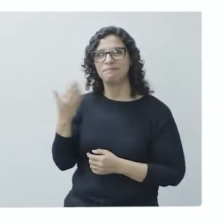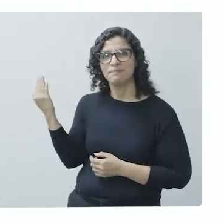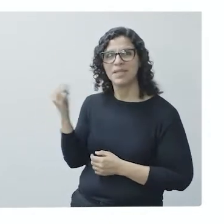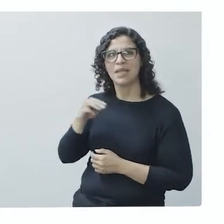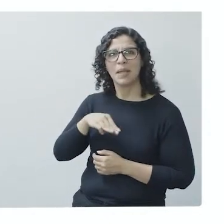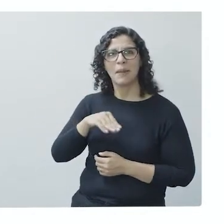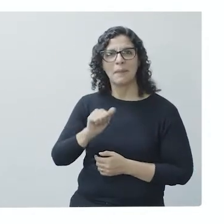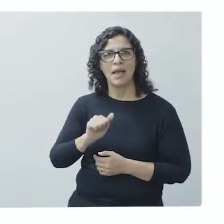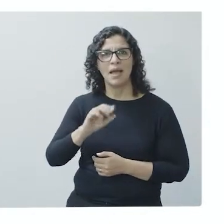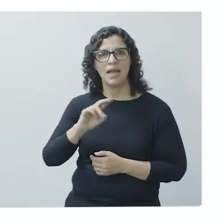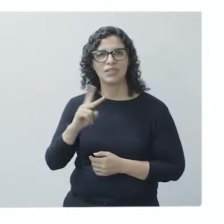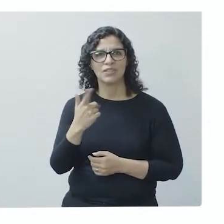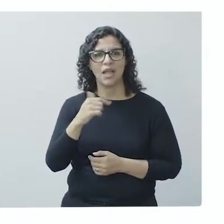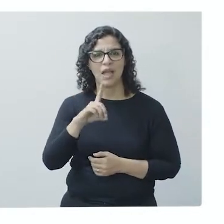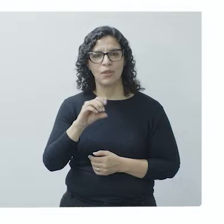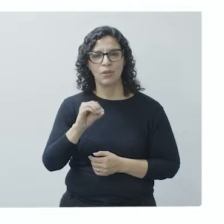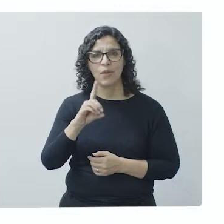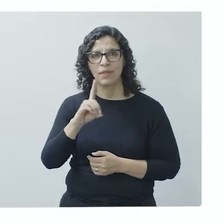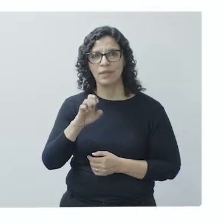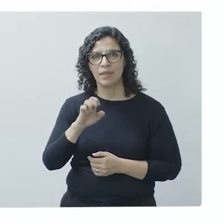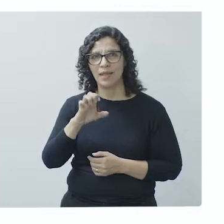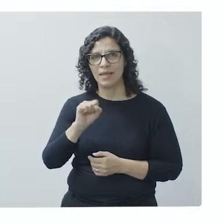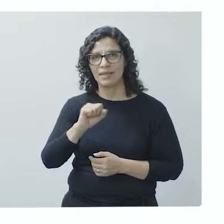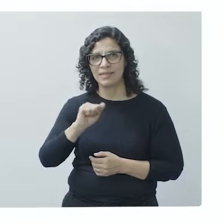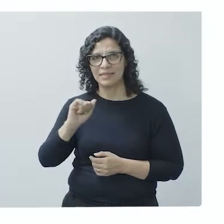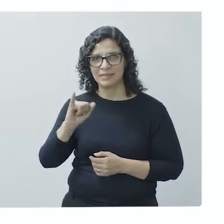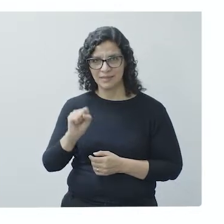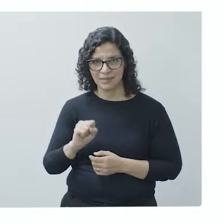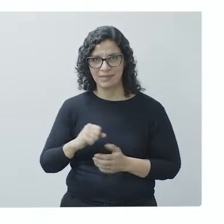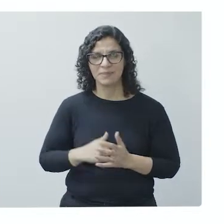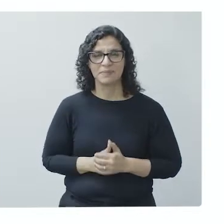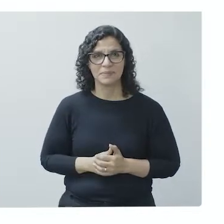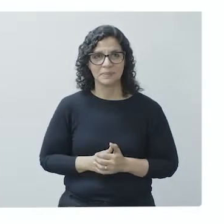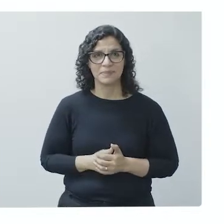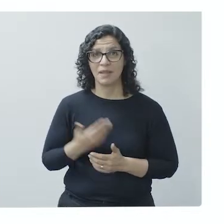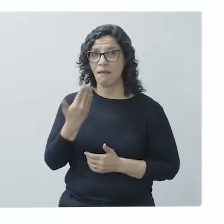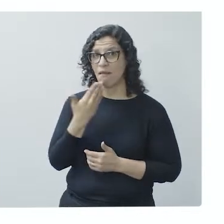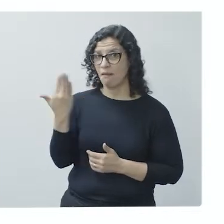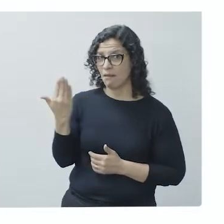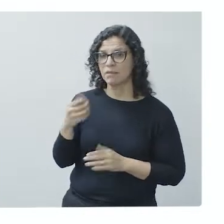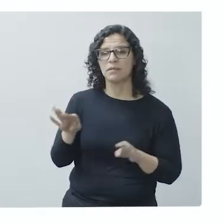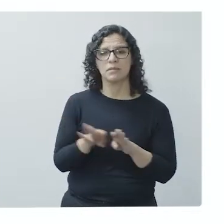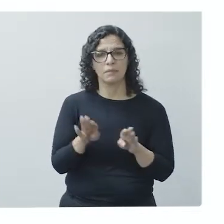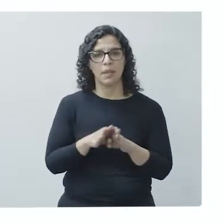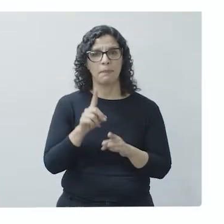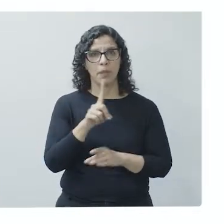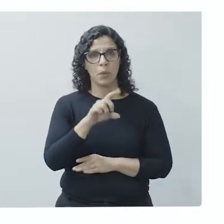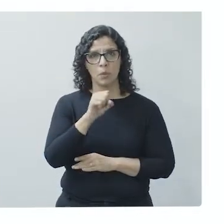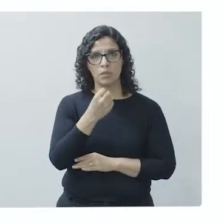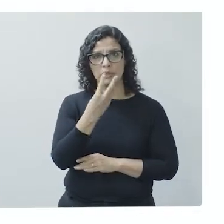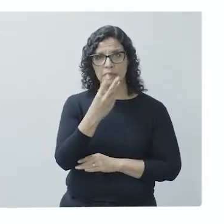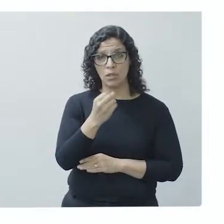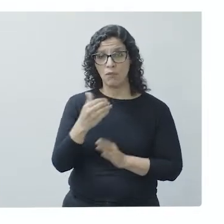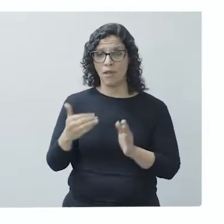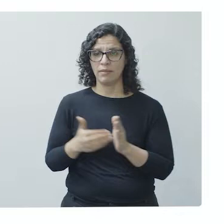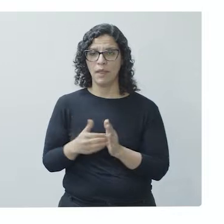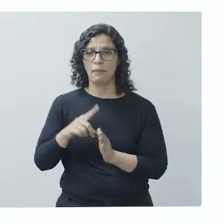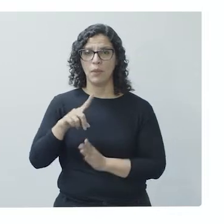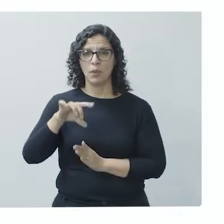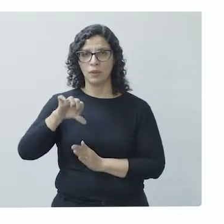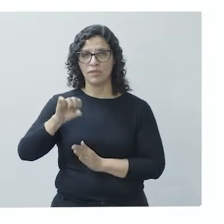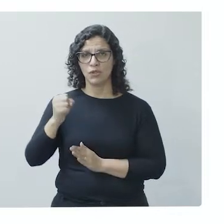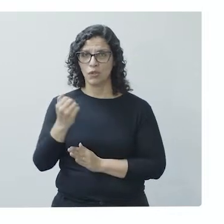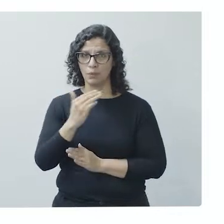vamos falar de Machado de Assis. Machado de Assis, do ano de 1839 até o ano de